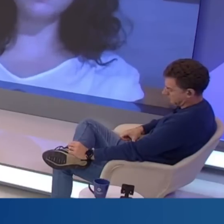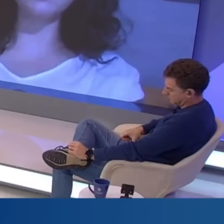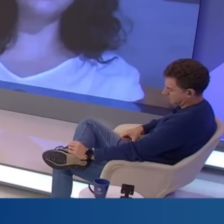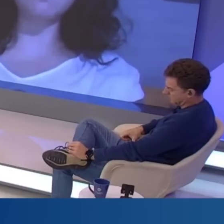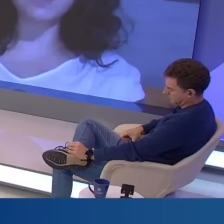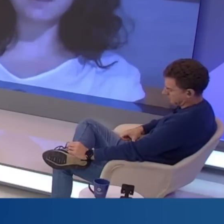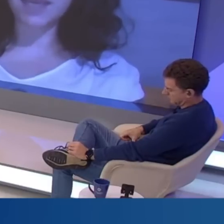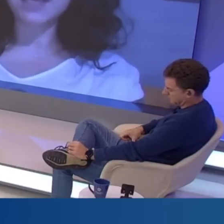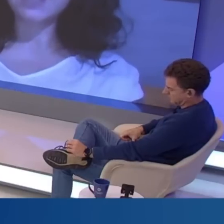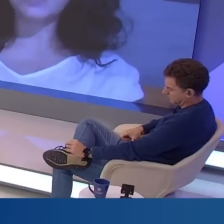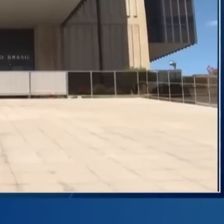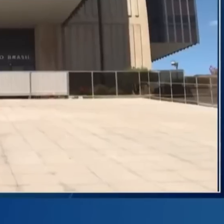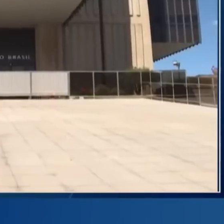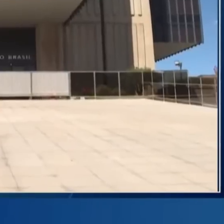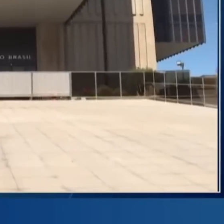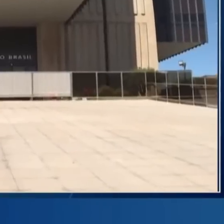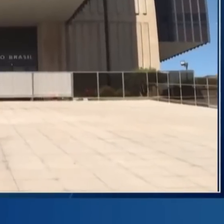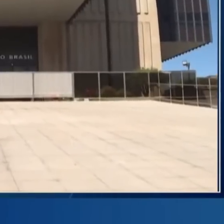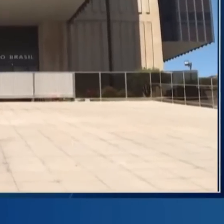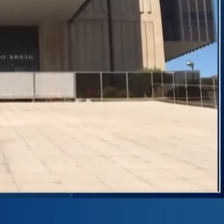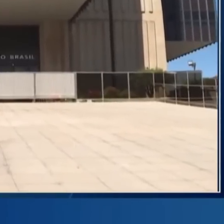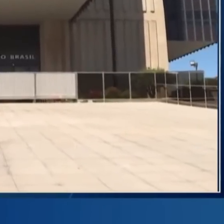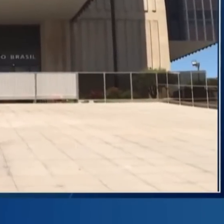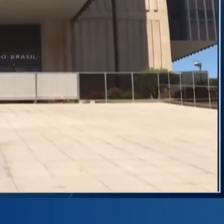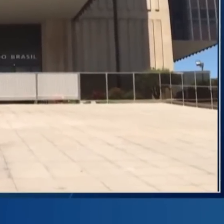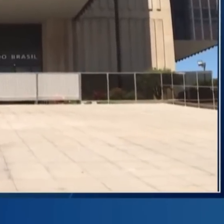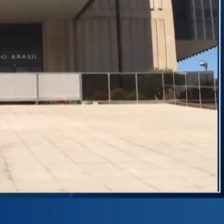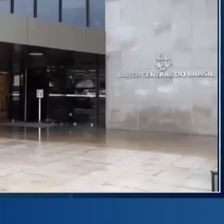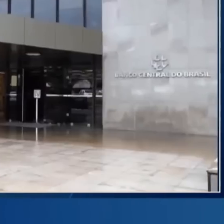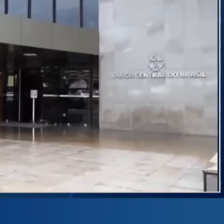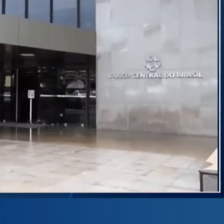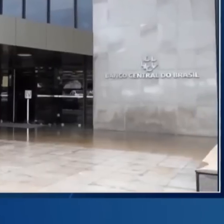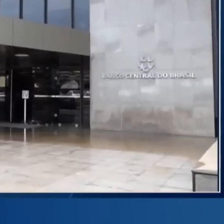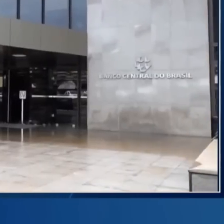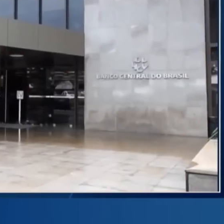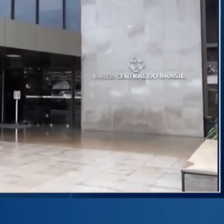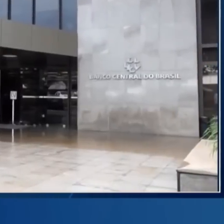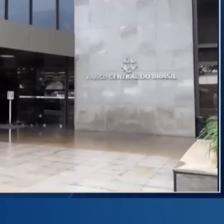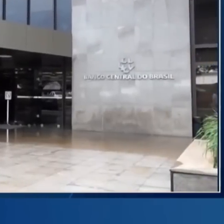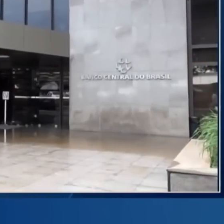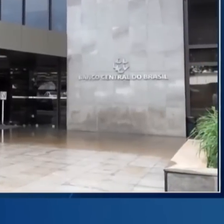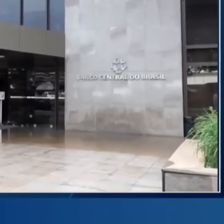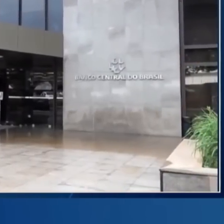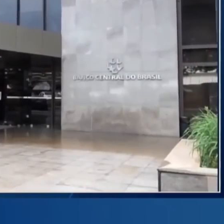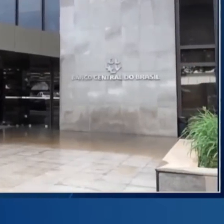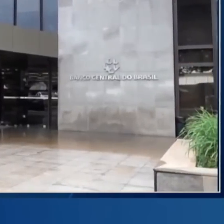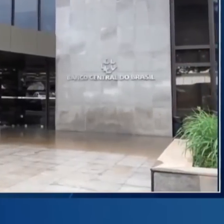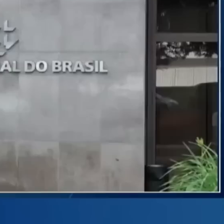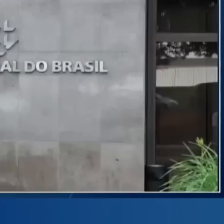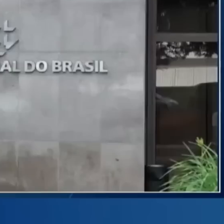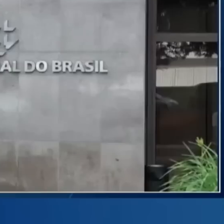de 2013, mas também lá no impeachment em 2015, tinham a ver com Dilma, devolva a minha empregada doméstica, né, essa